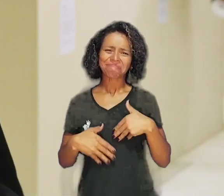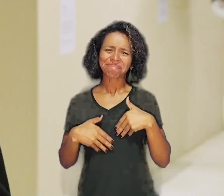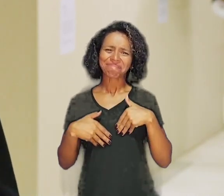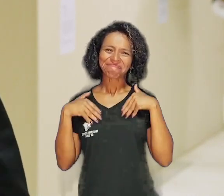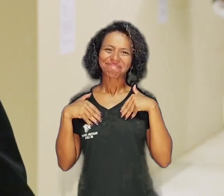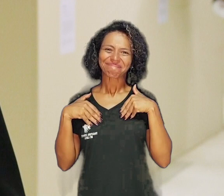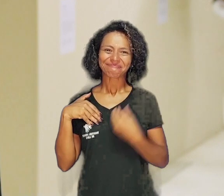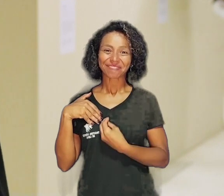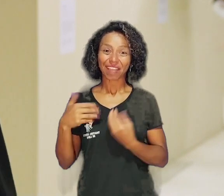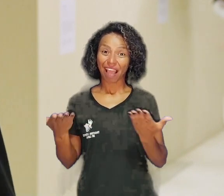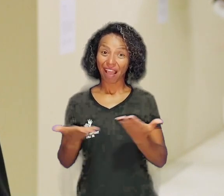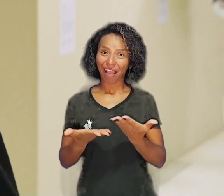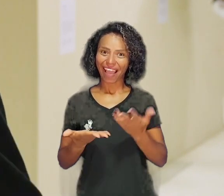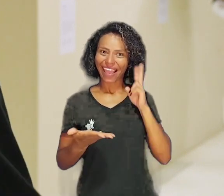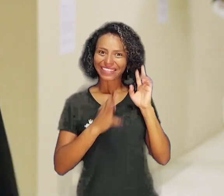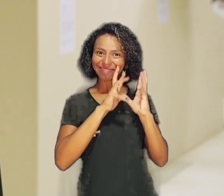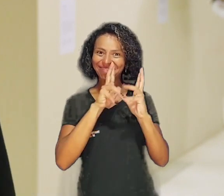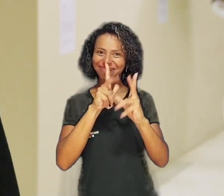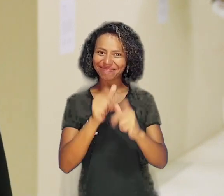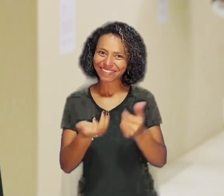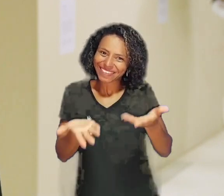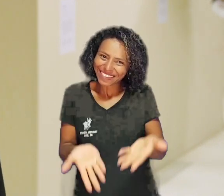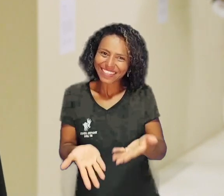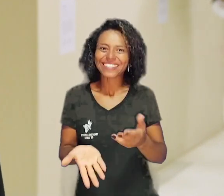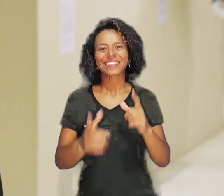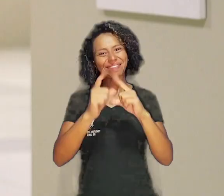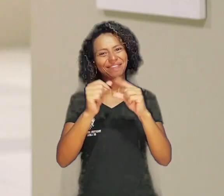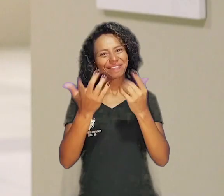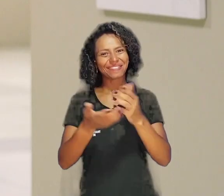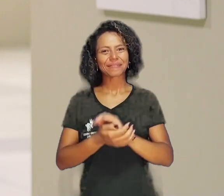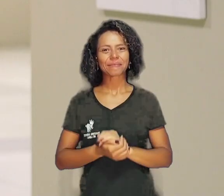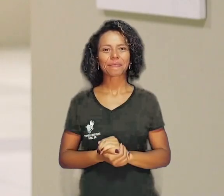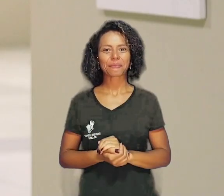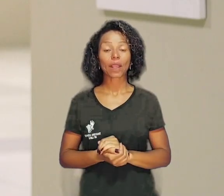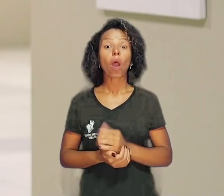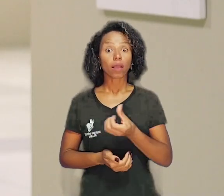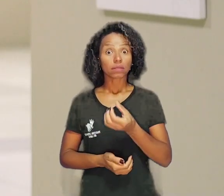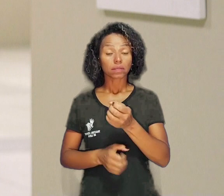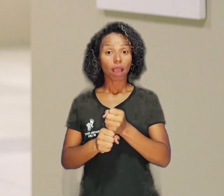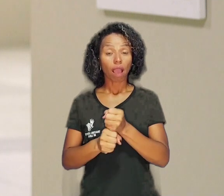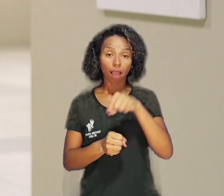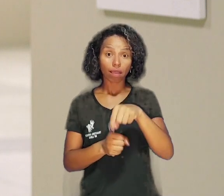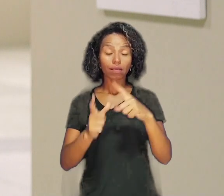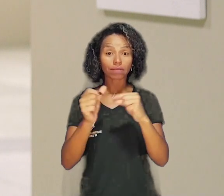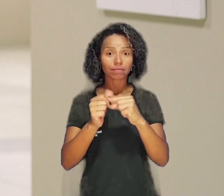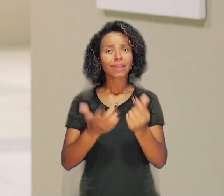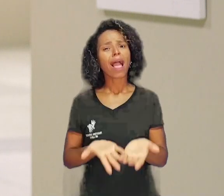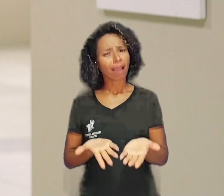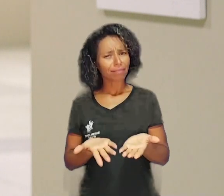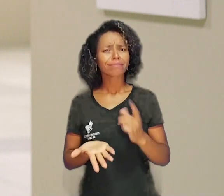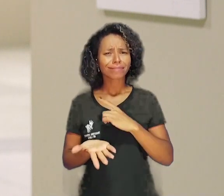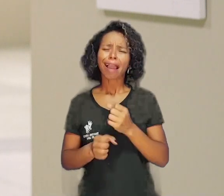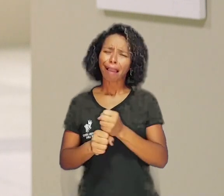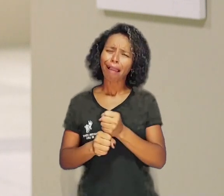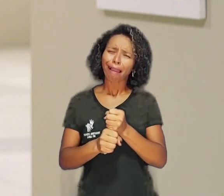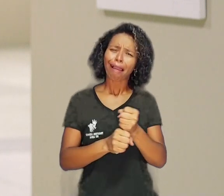satisfação de estar aqui vivendo esse momento histórico como reitor da Universidade. Nos seus 60 anos, a Universidade Federal de Juiz de Fora